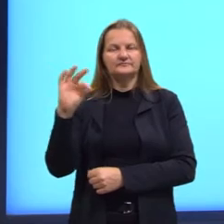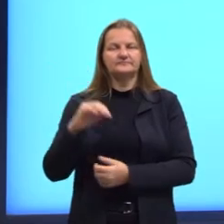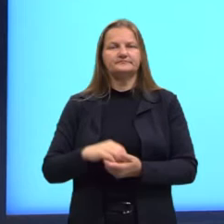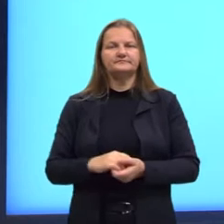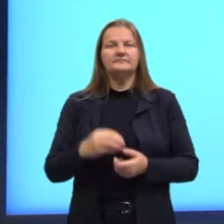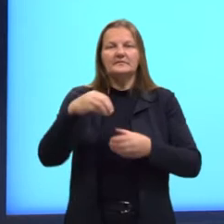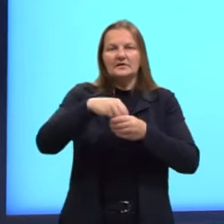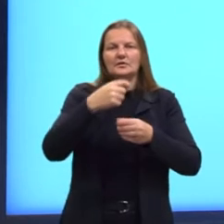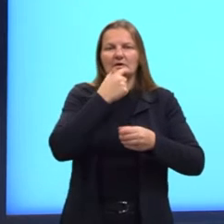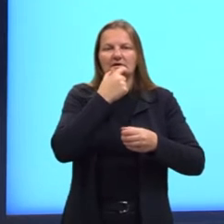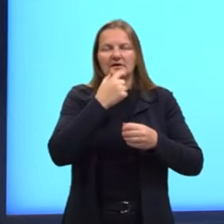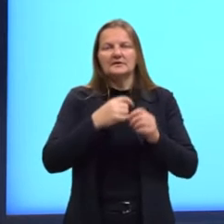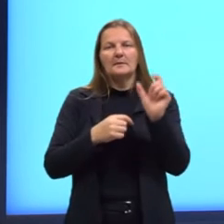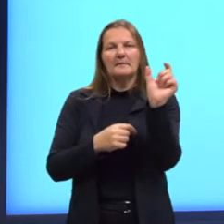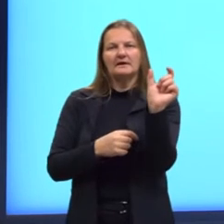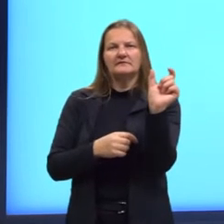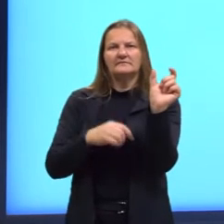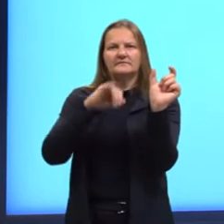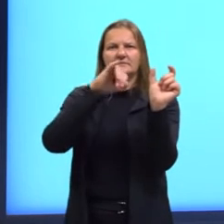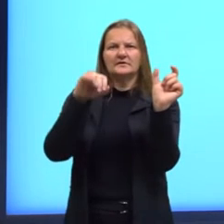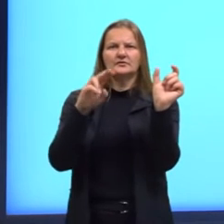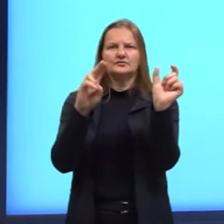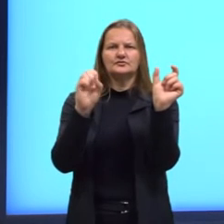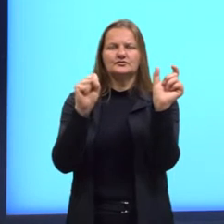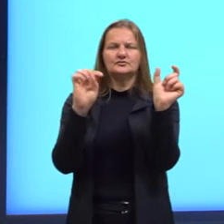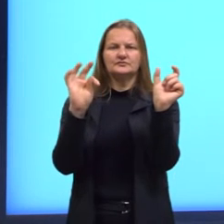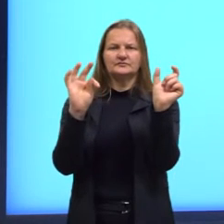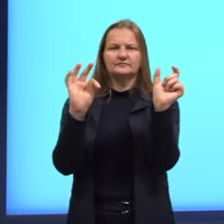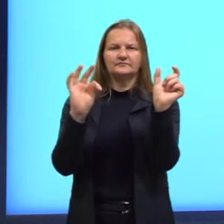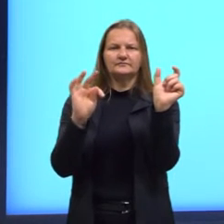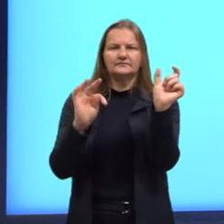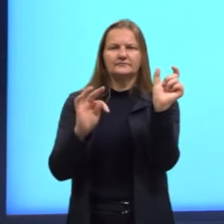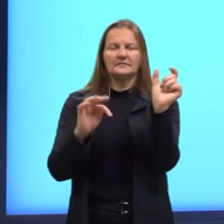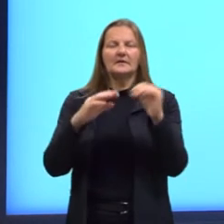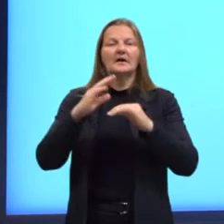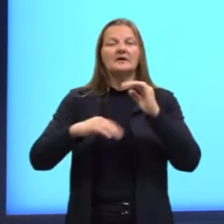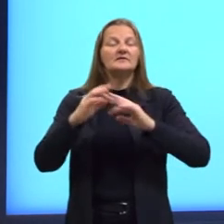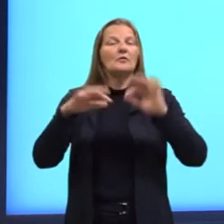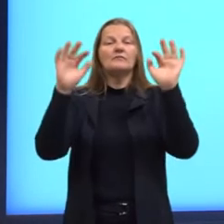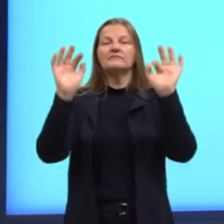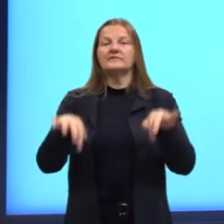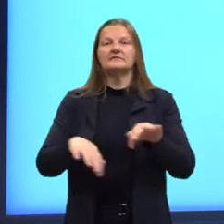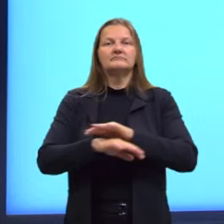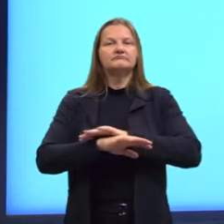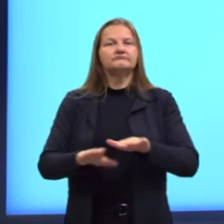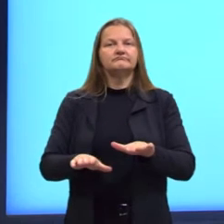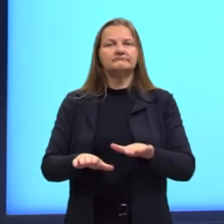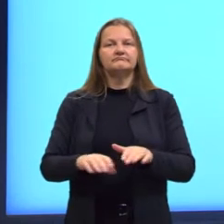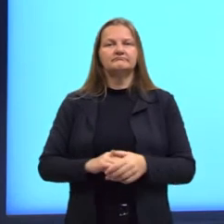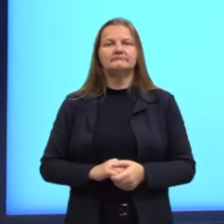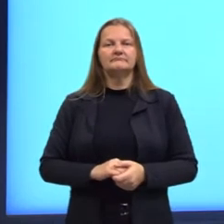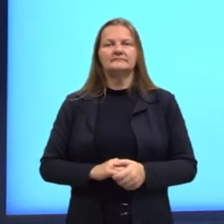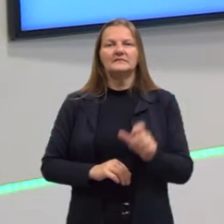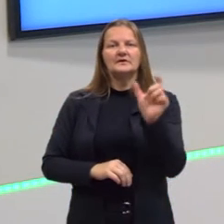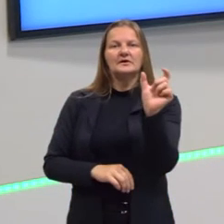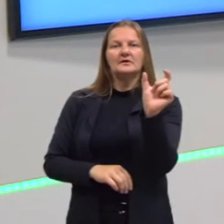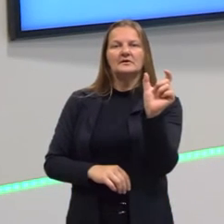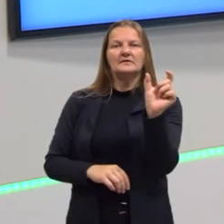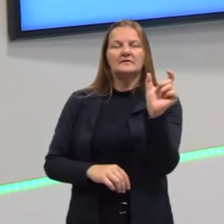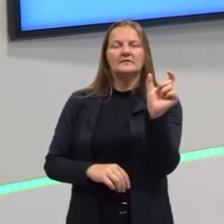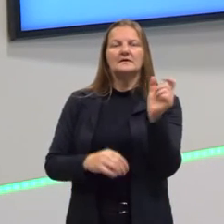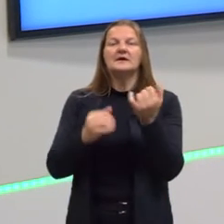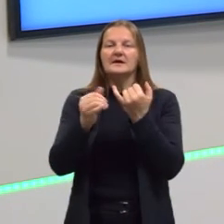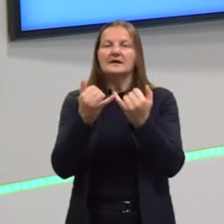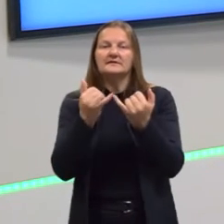o Justin o Justin indica que a ação Acabou de acontecer então I have just